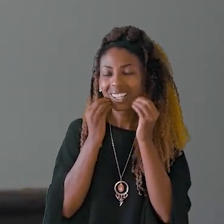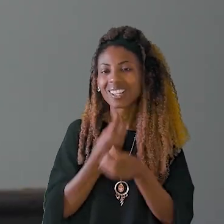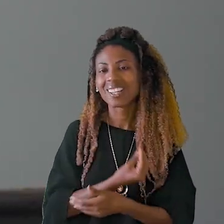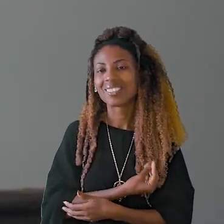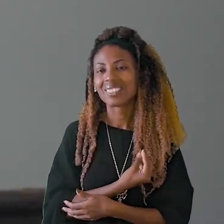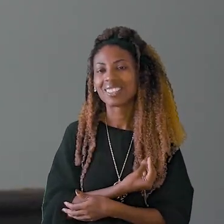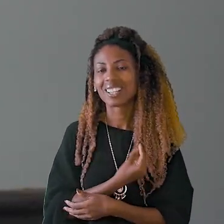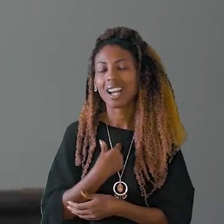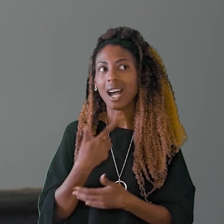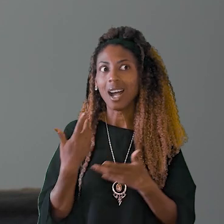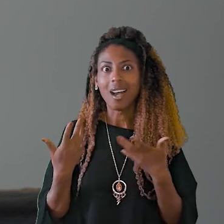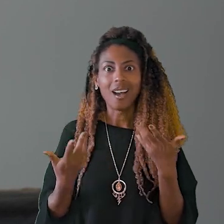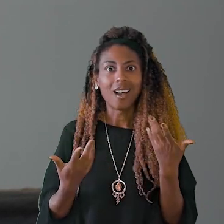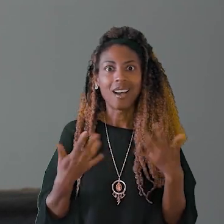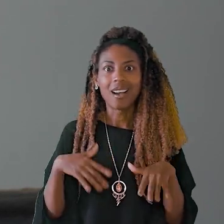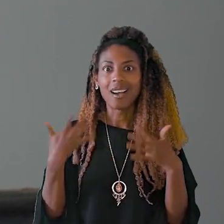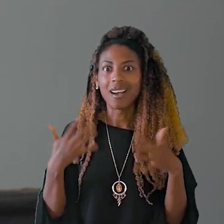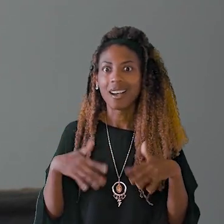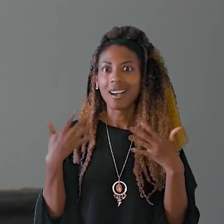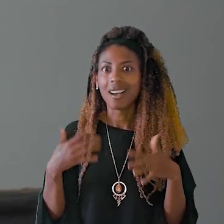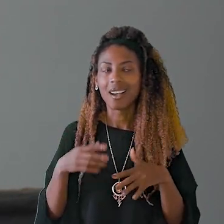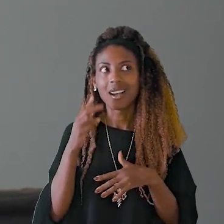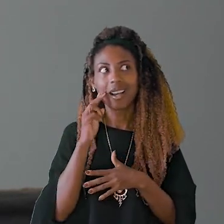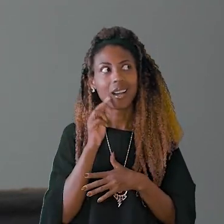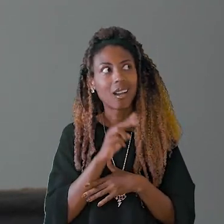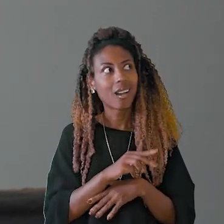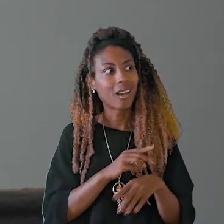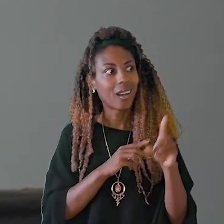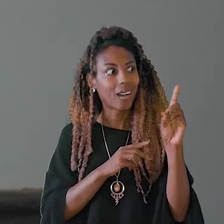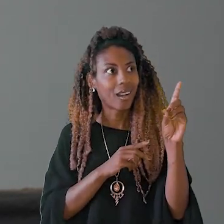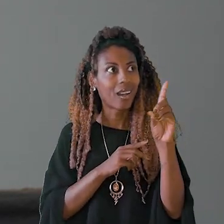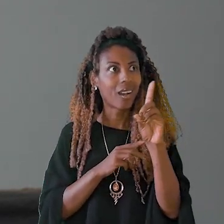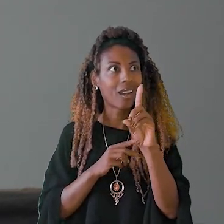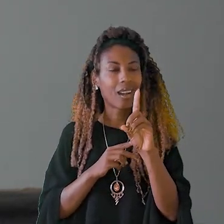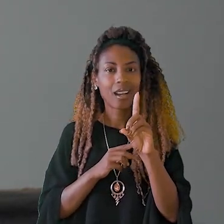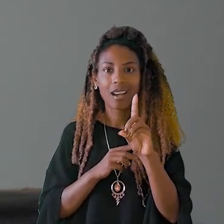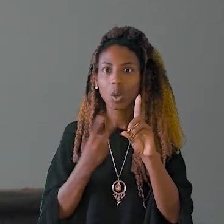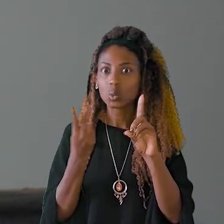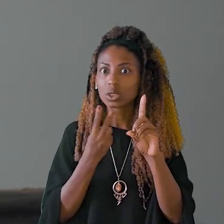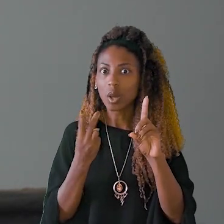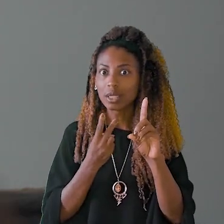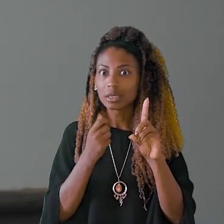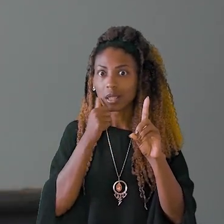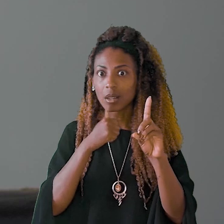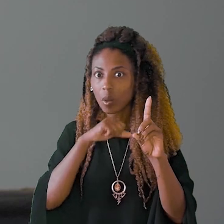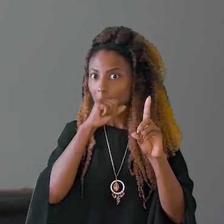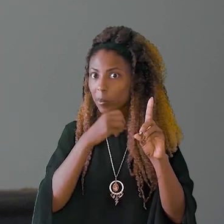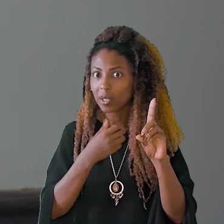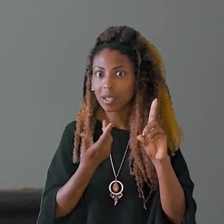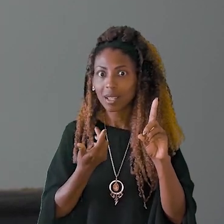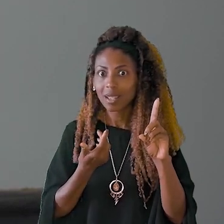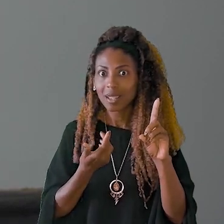Vivendo. E eu assim, meu Deus do céu, e olhando. Ô, gente, tô vendo Jay-Z e Beyoncé. Os Carter, assim,